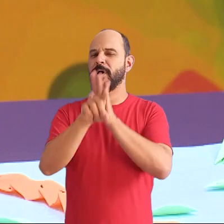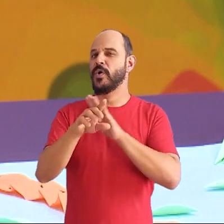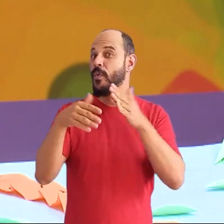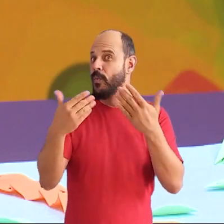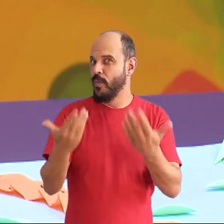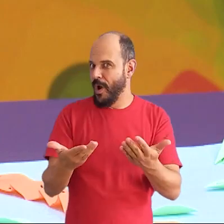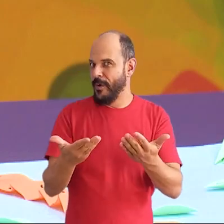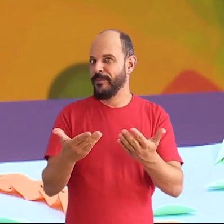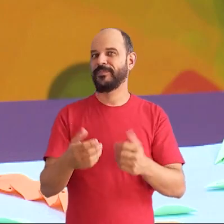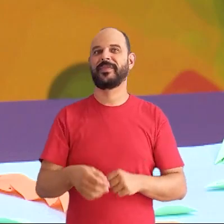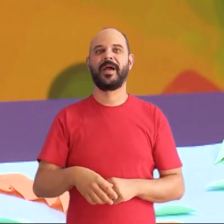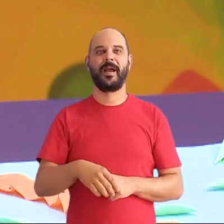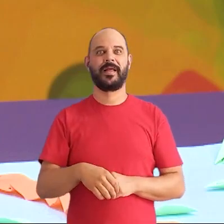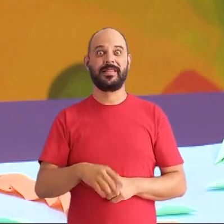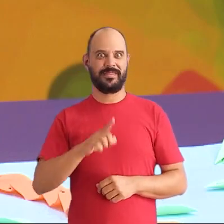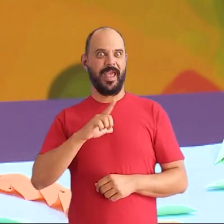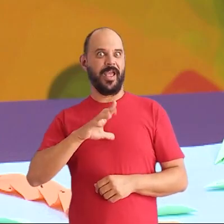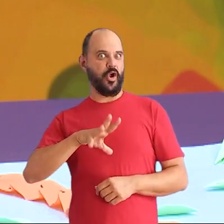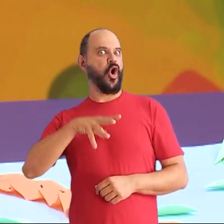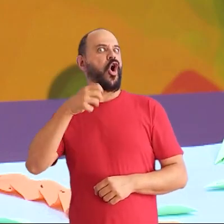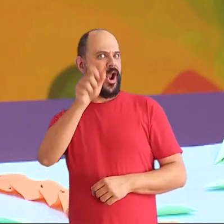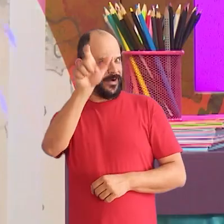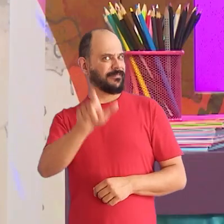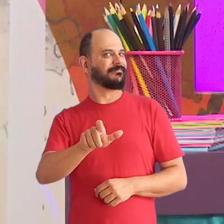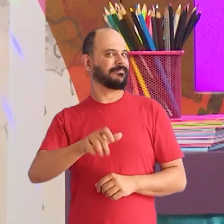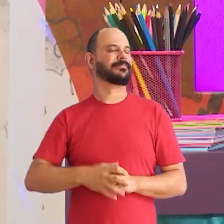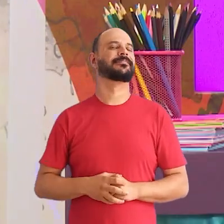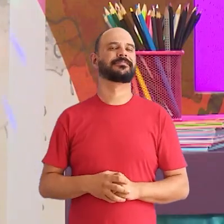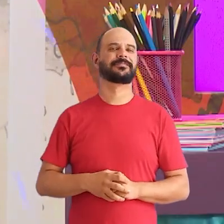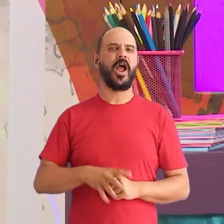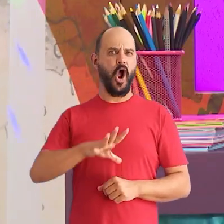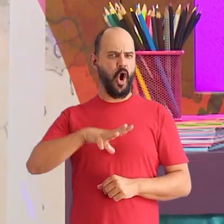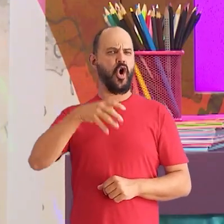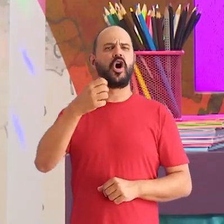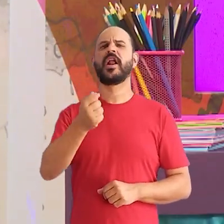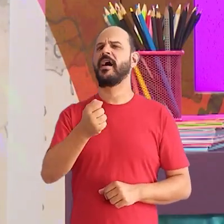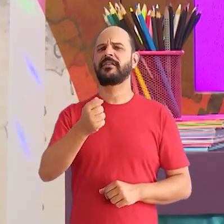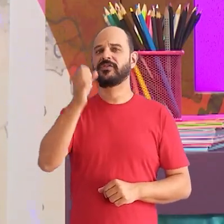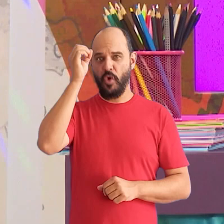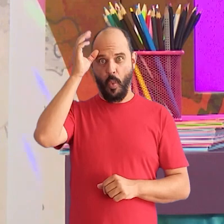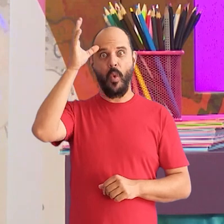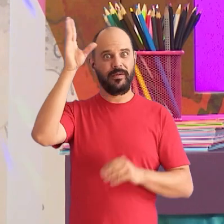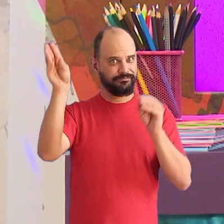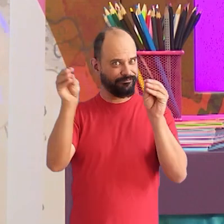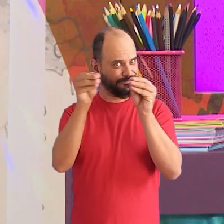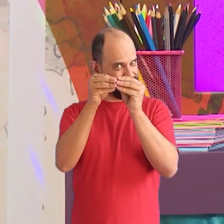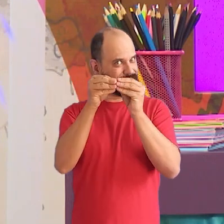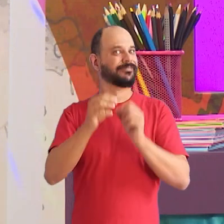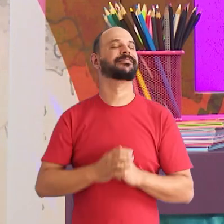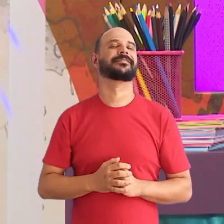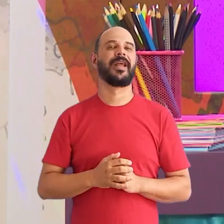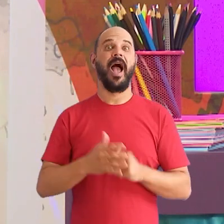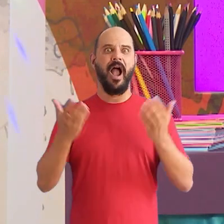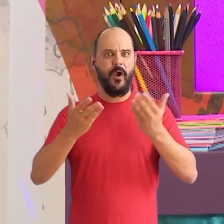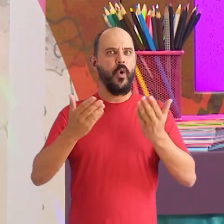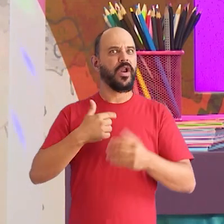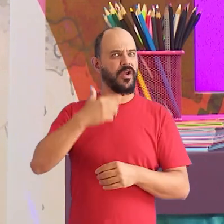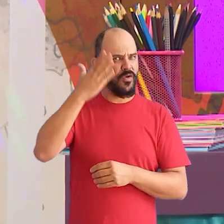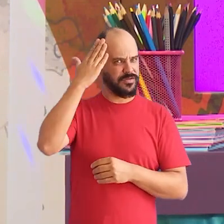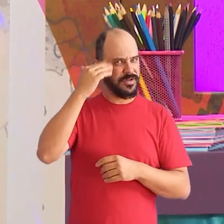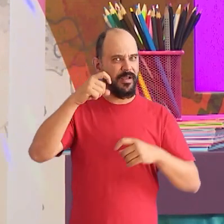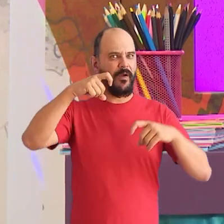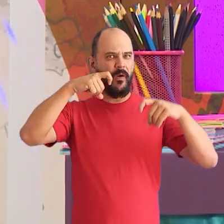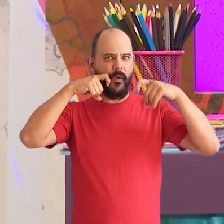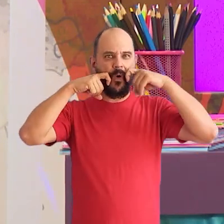pergunta de hoje é para quem tem coragem. Coragem e conhecimento. Agora que eu sei